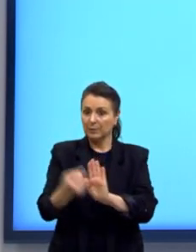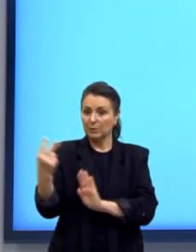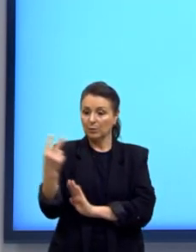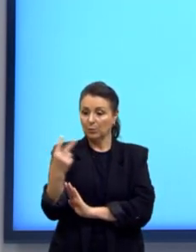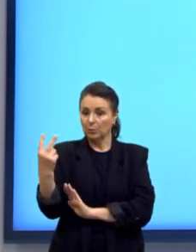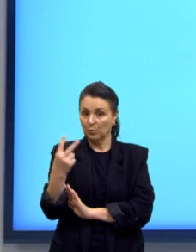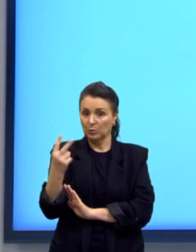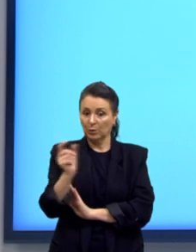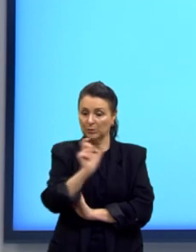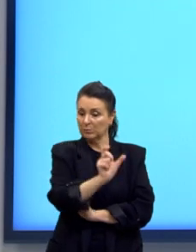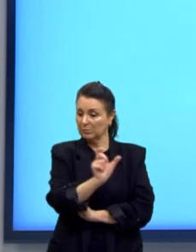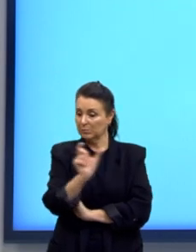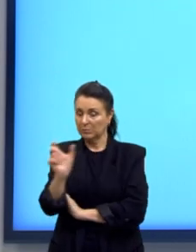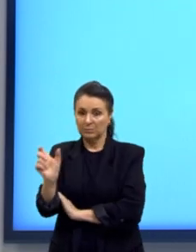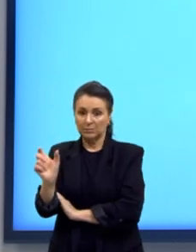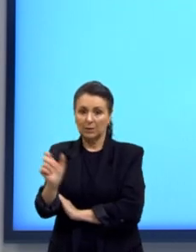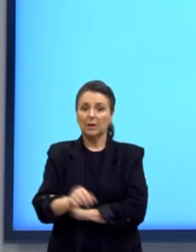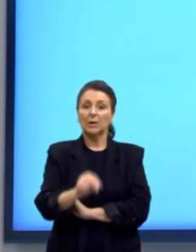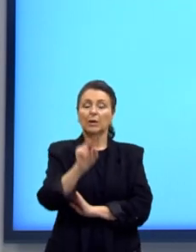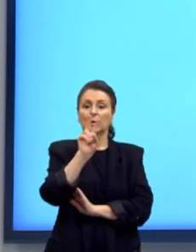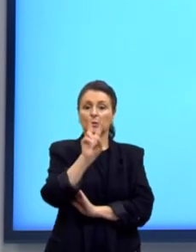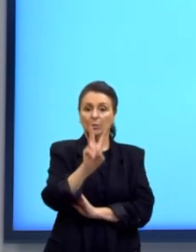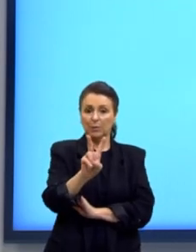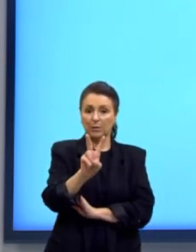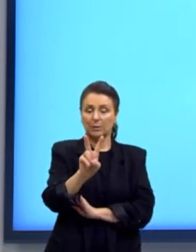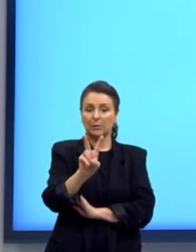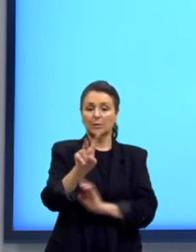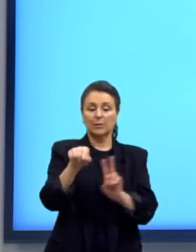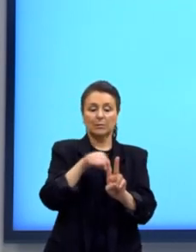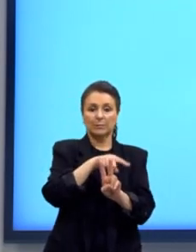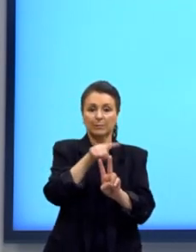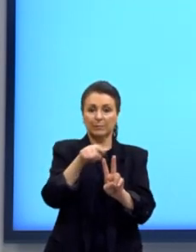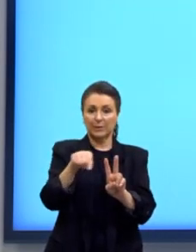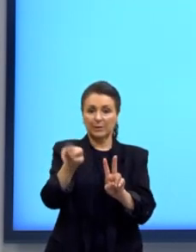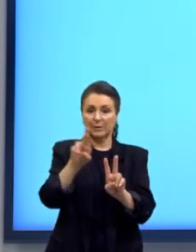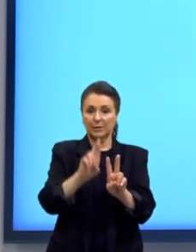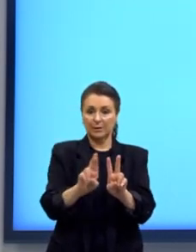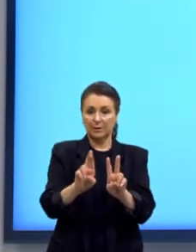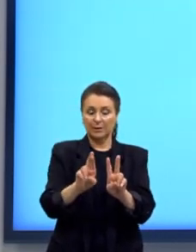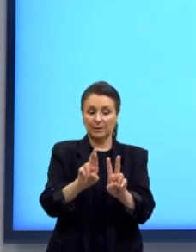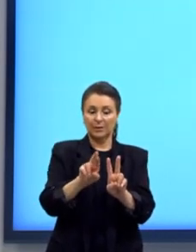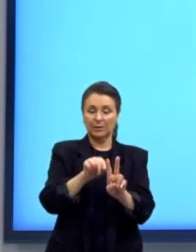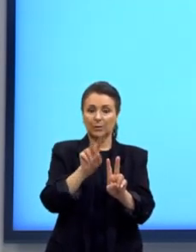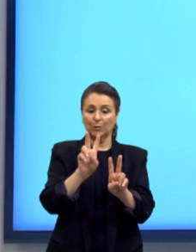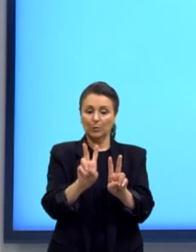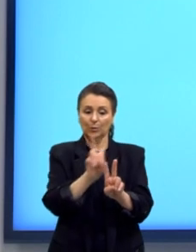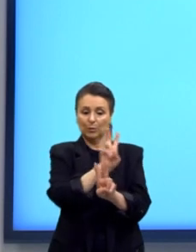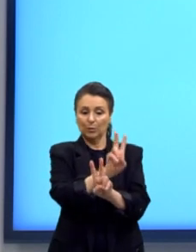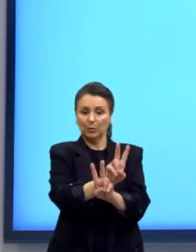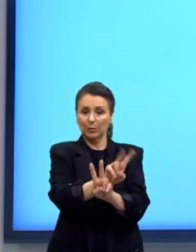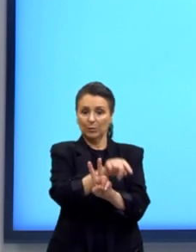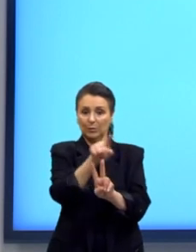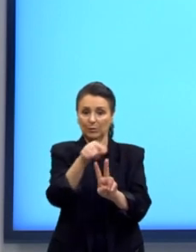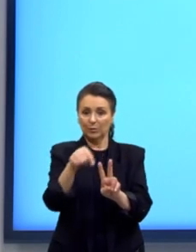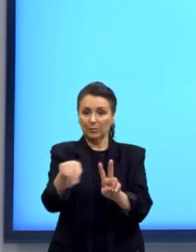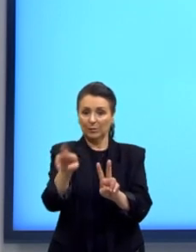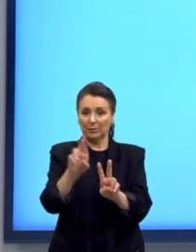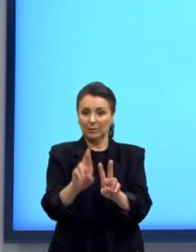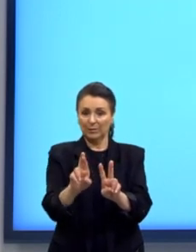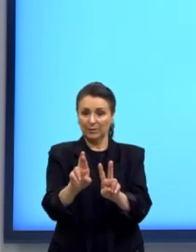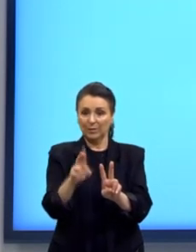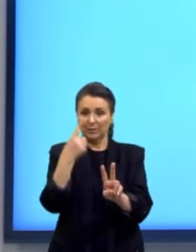termos nós temos 2 o r que se repete né então nós podemos colocar em evidência e dentro